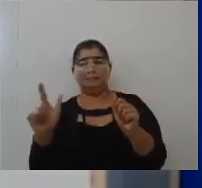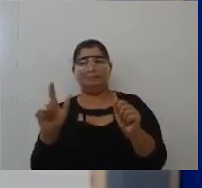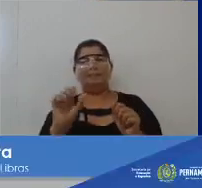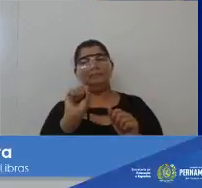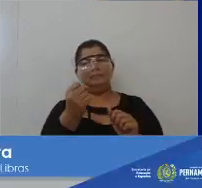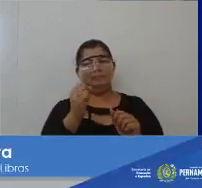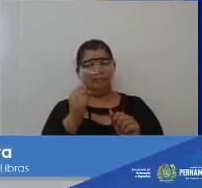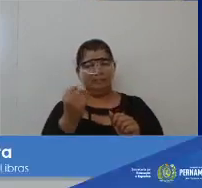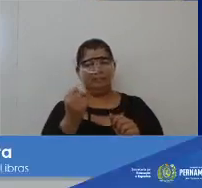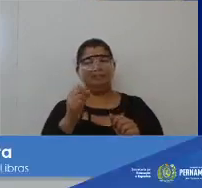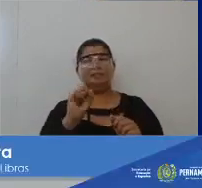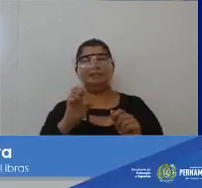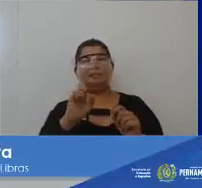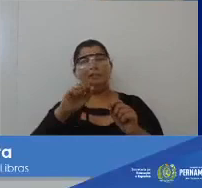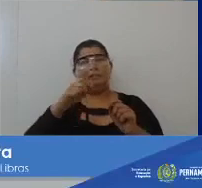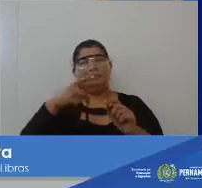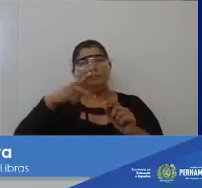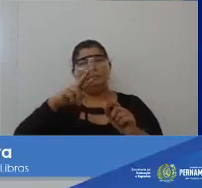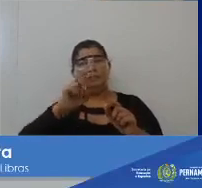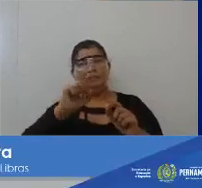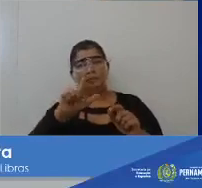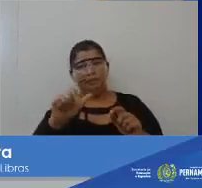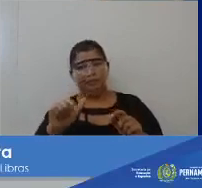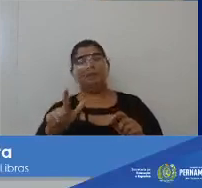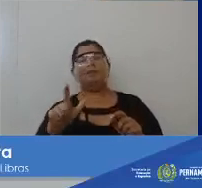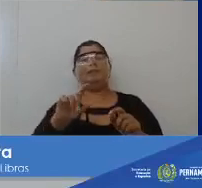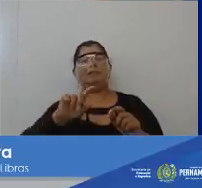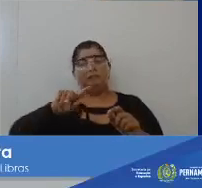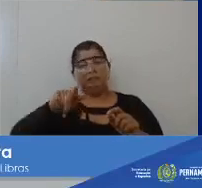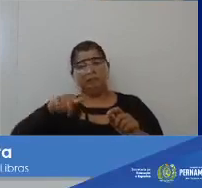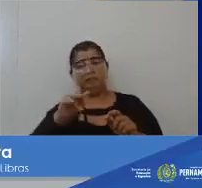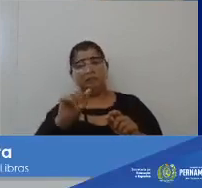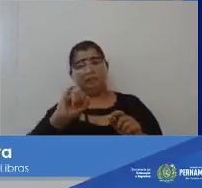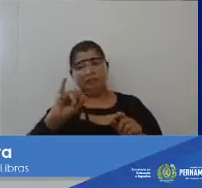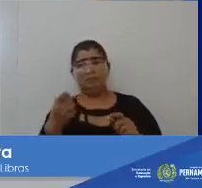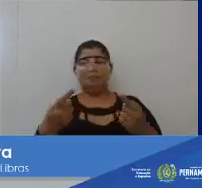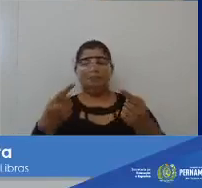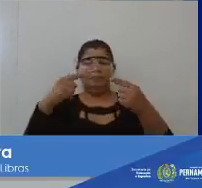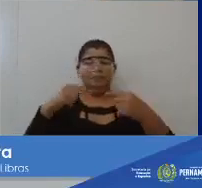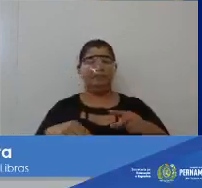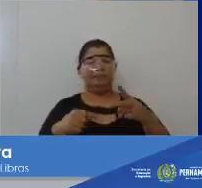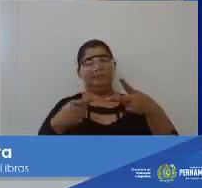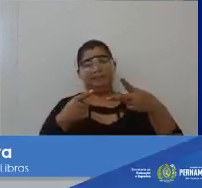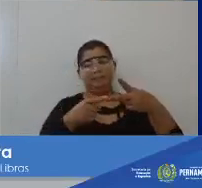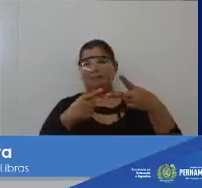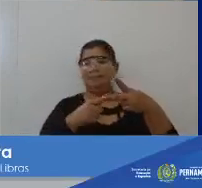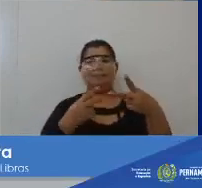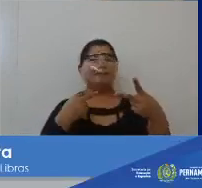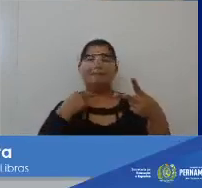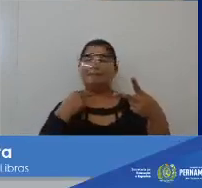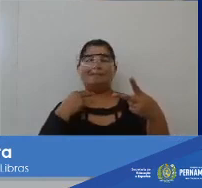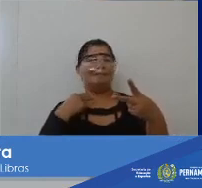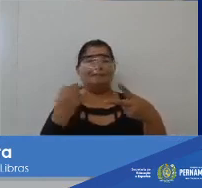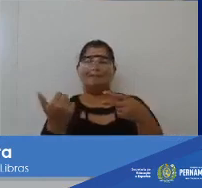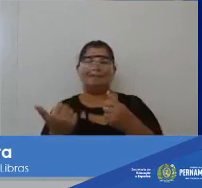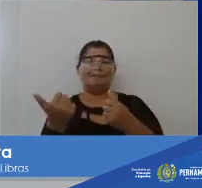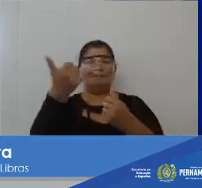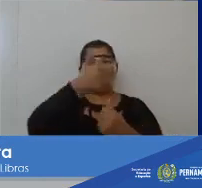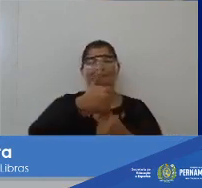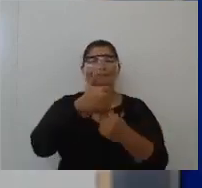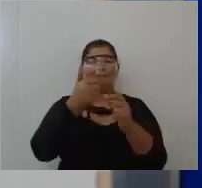posso substituir esse que por o qual, nem por a qual. Eu não posso. Eu só posso substituir esse